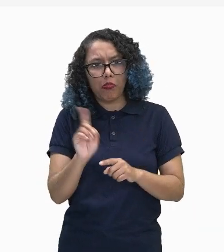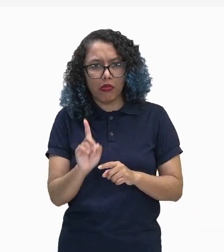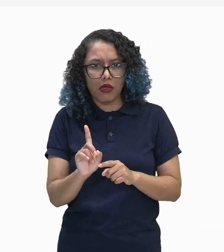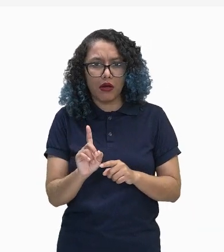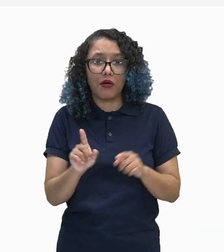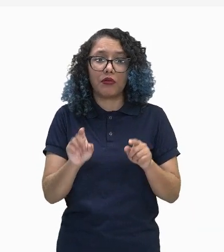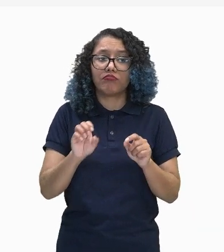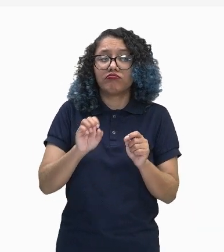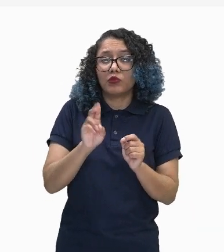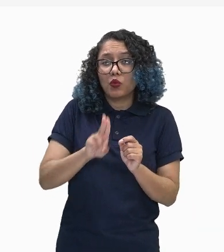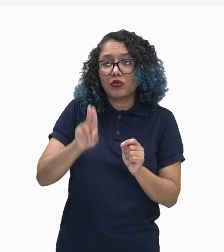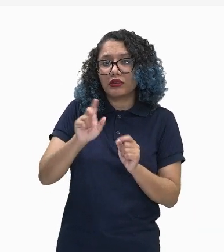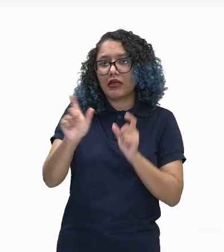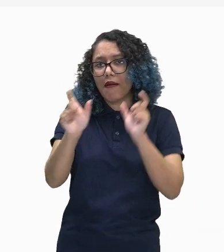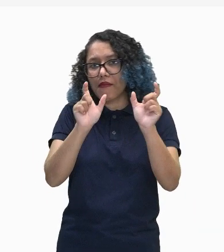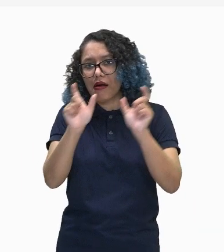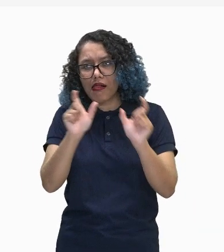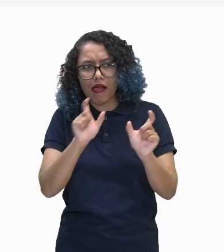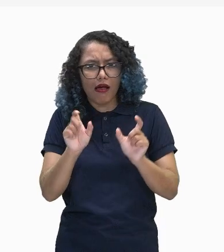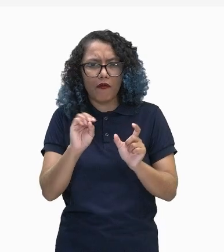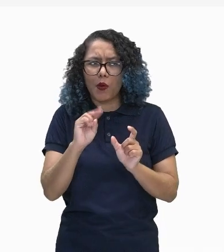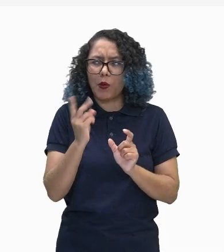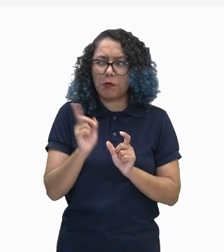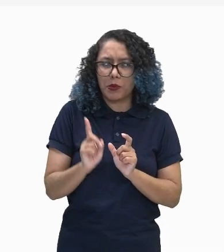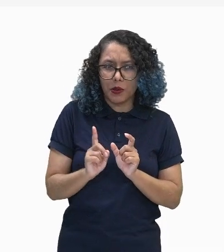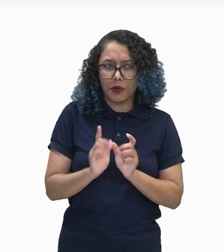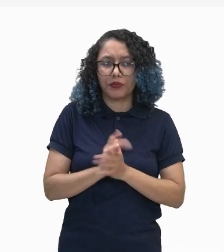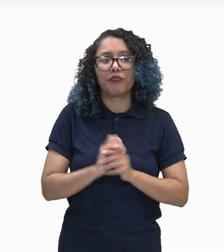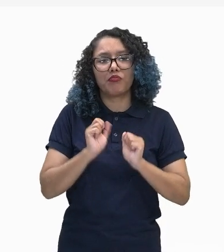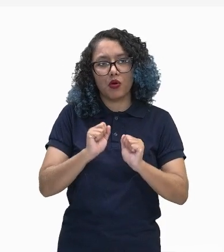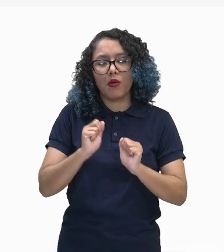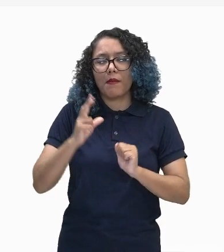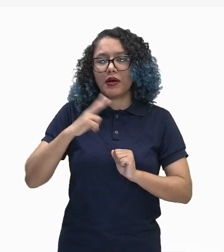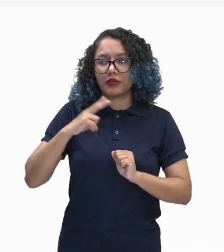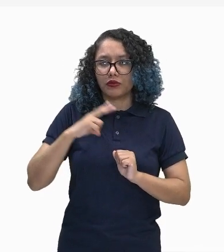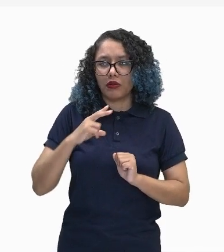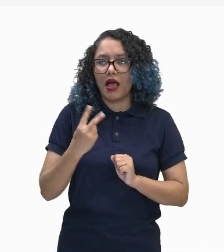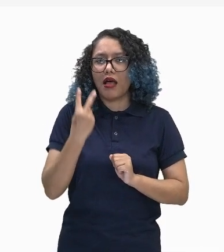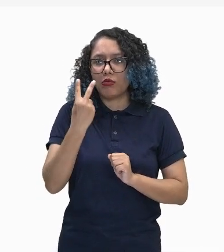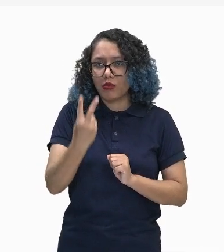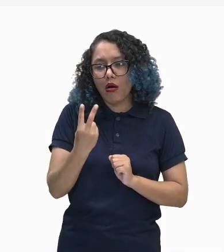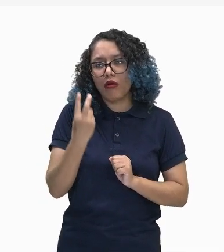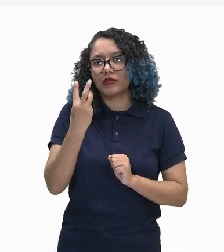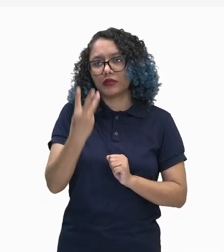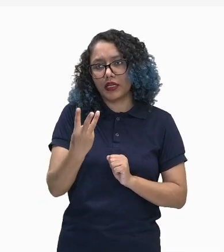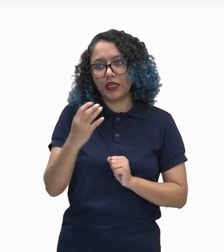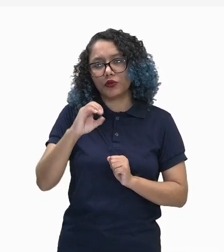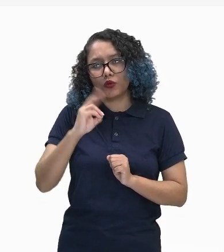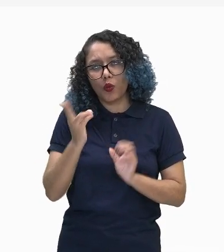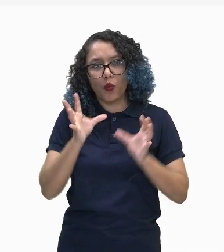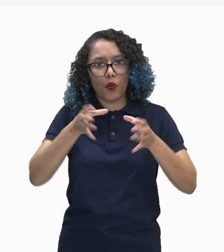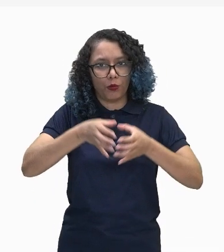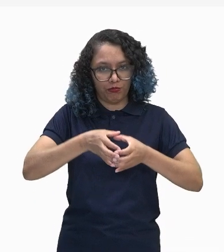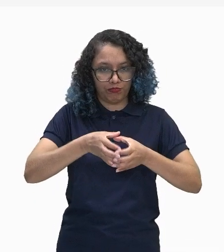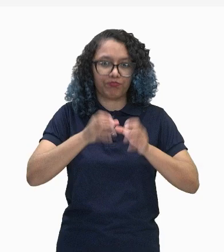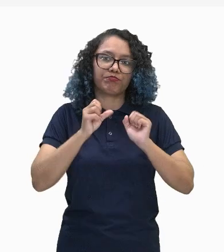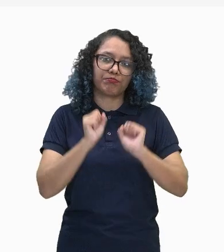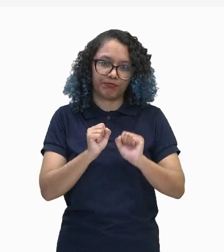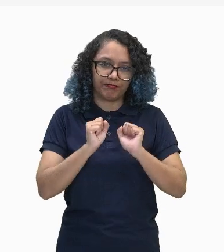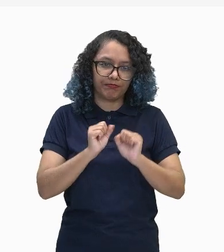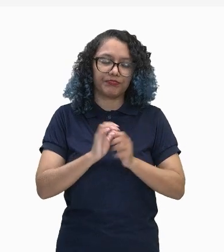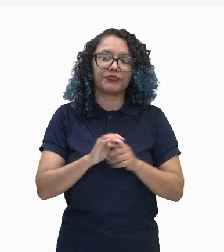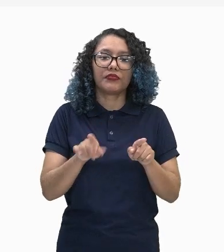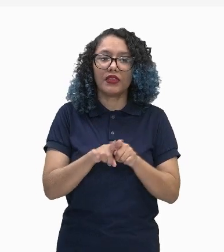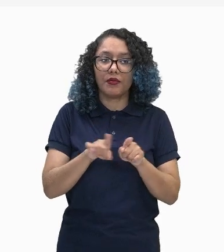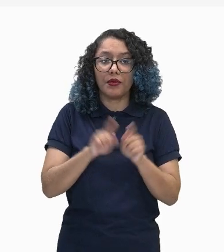sem palavras. Pode ser de forma individual, em dupla, trio ou em grupo. Ela pode